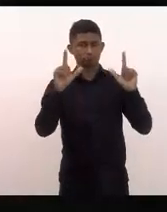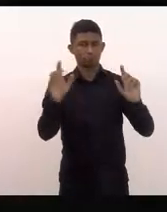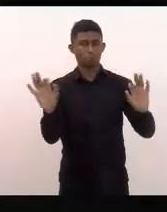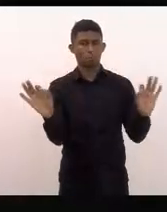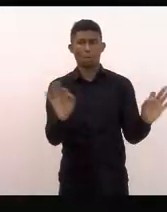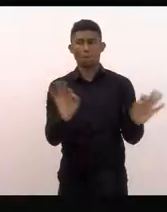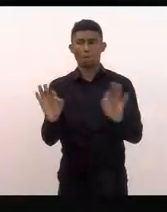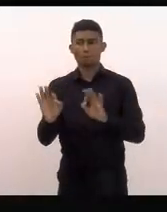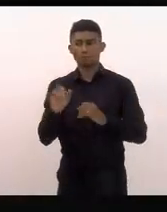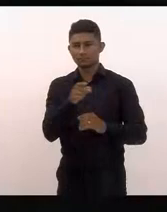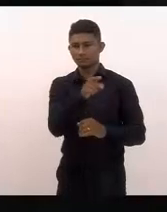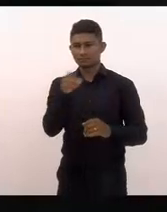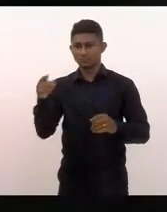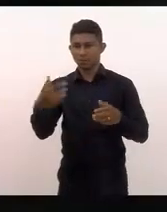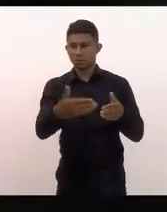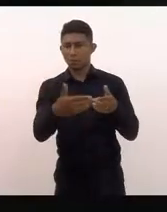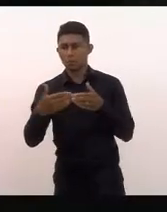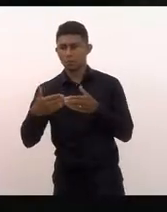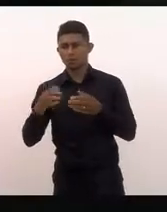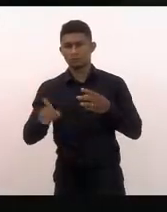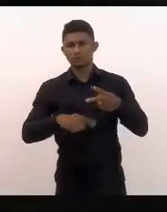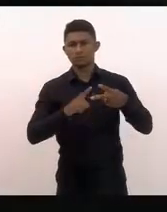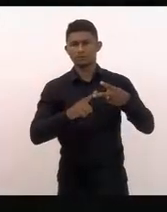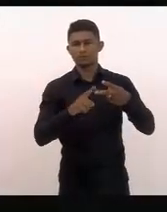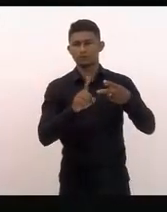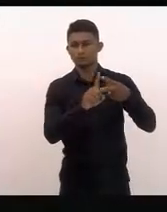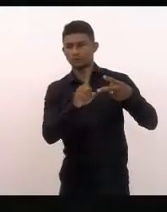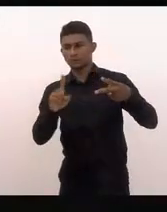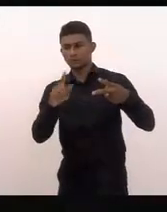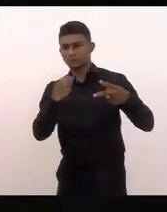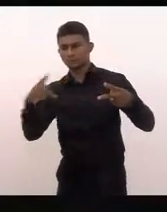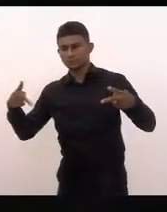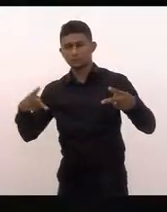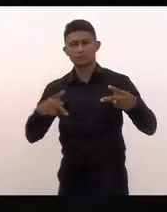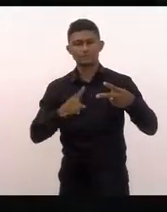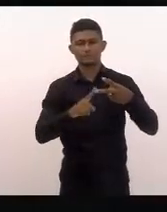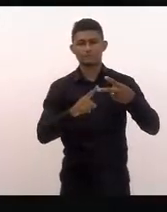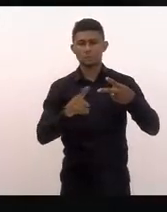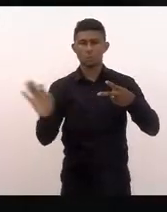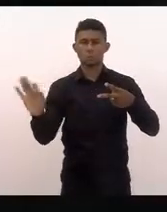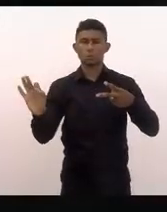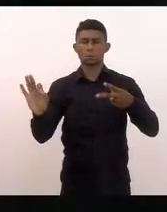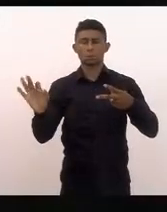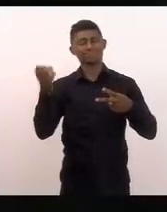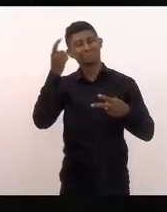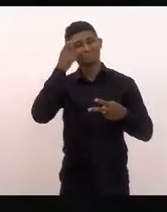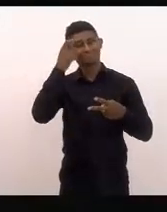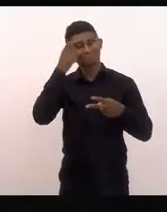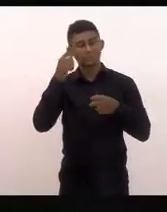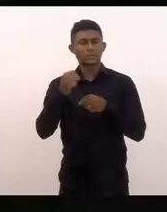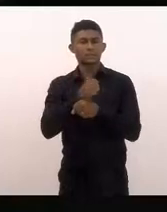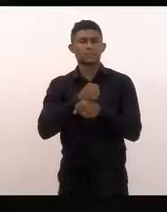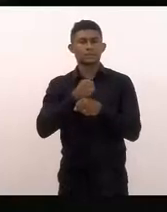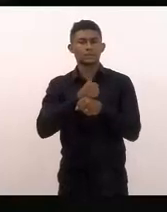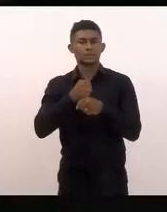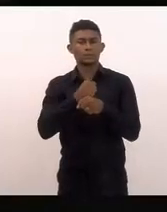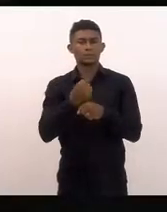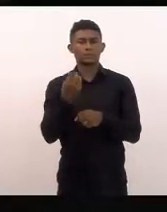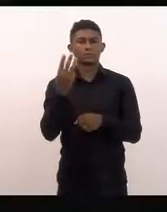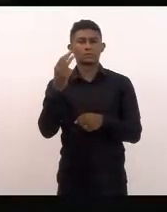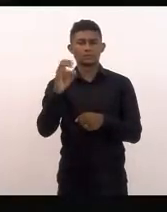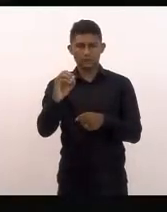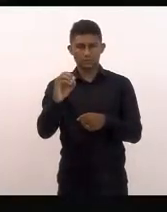está na reserva, no pensionista, para quê ficar 30 anos dentro de uma